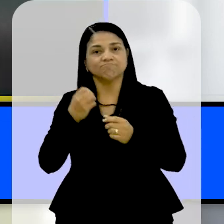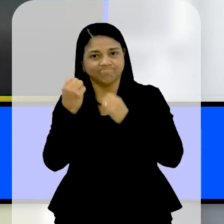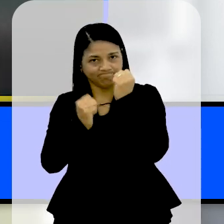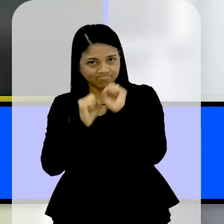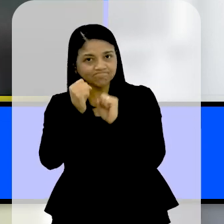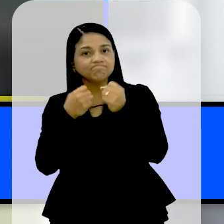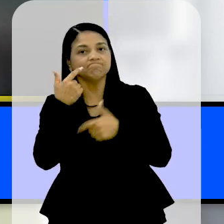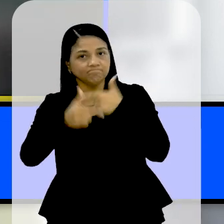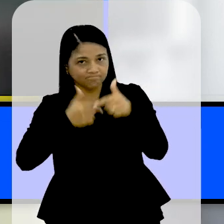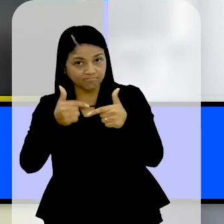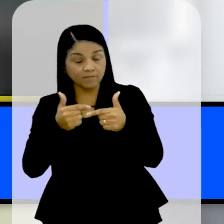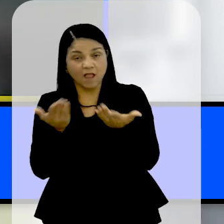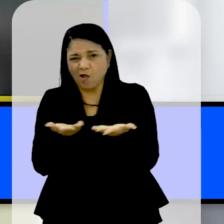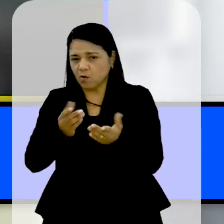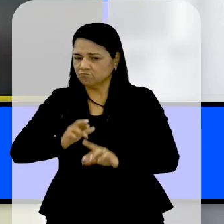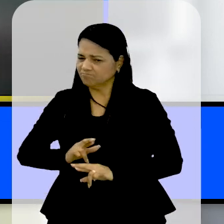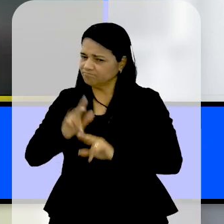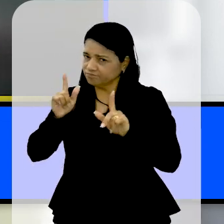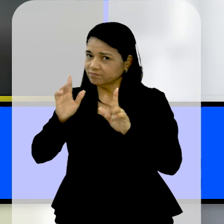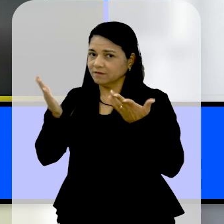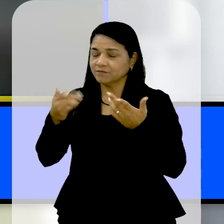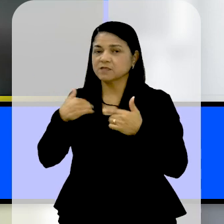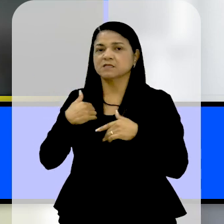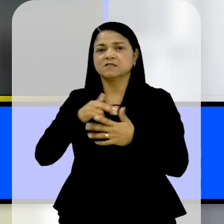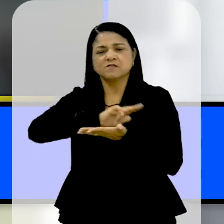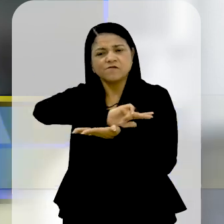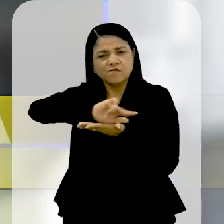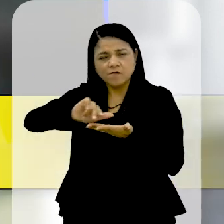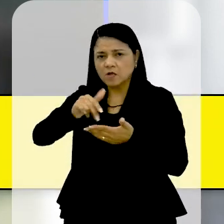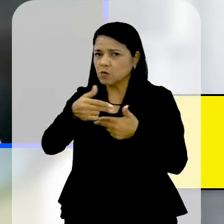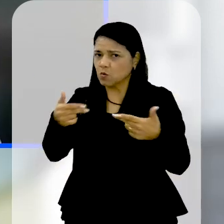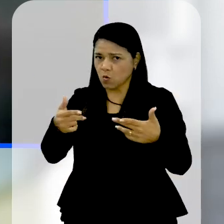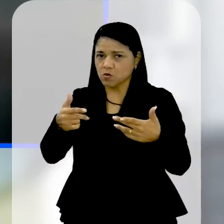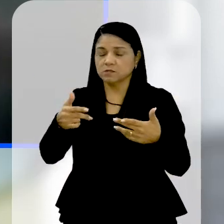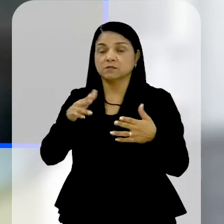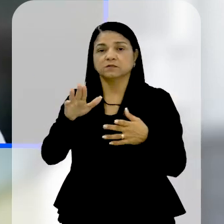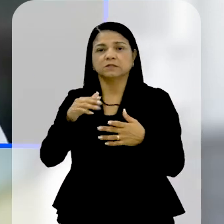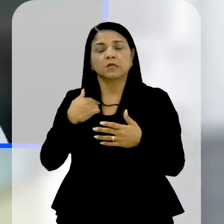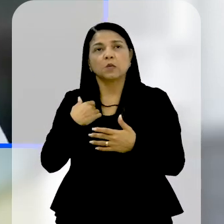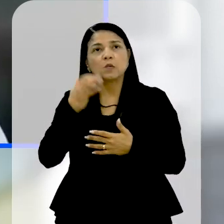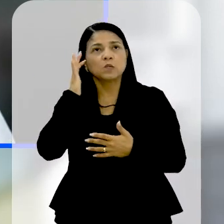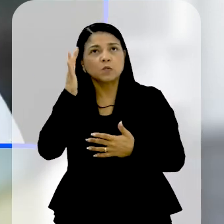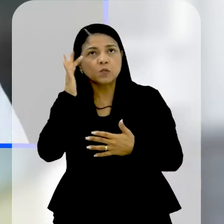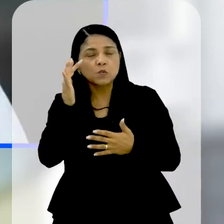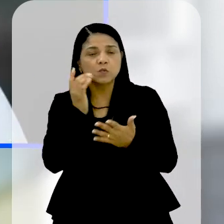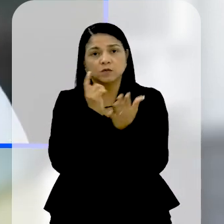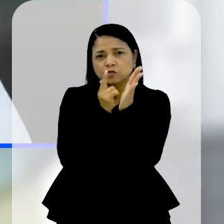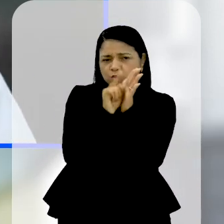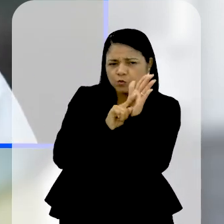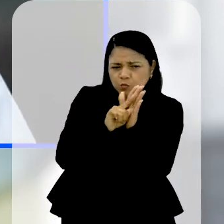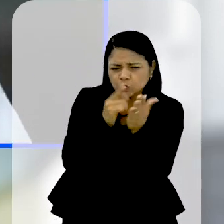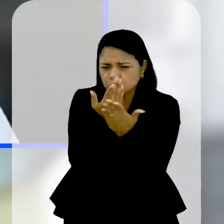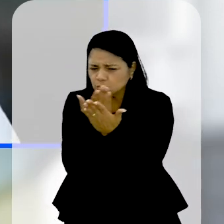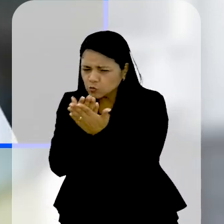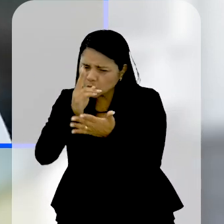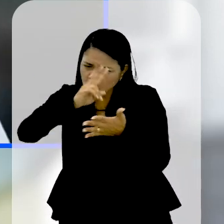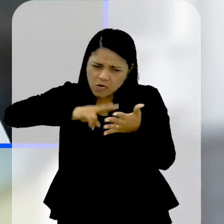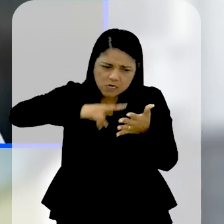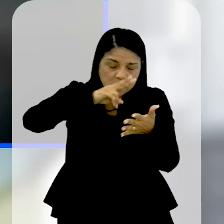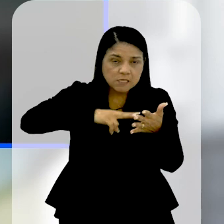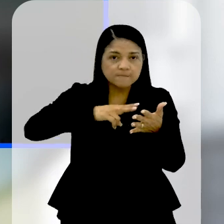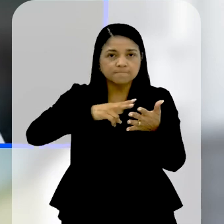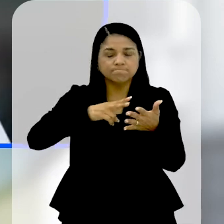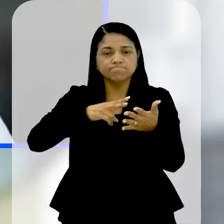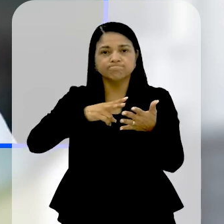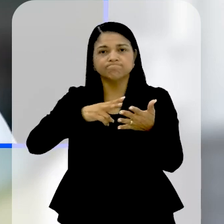E existem vários fatores que englobam isso tudo. Eu imagino que, assim, depois de ler o estudo, fiquei até